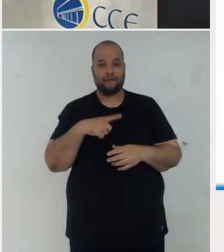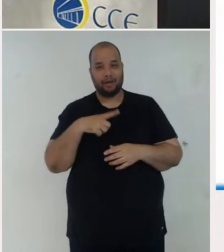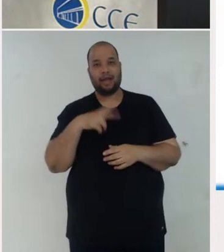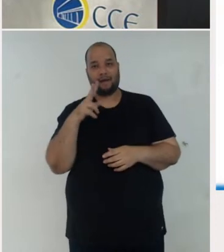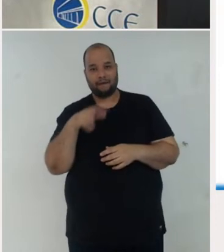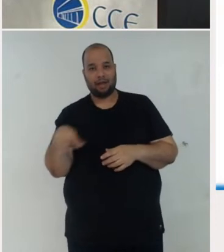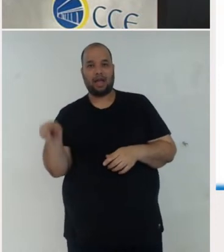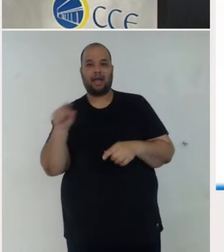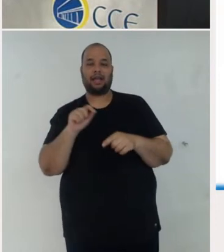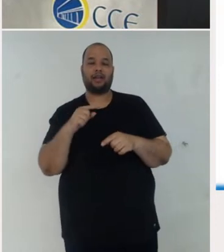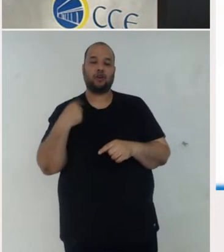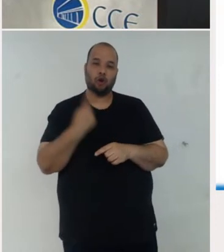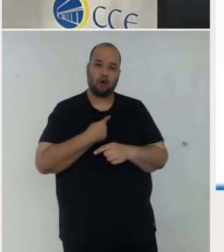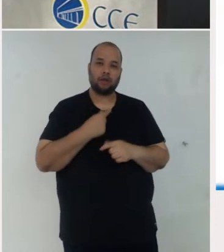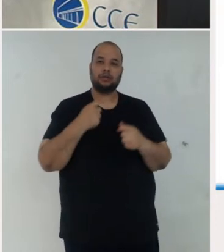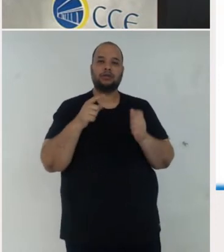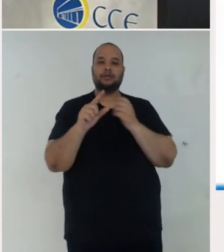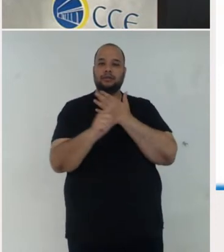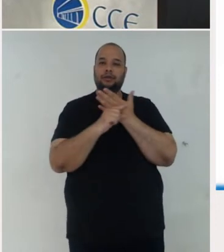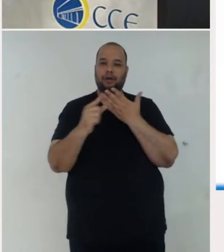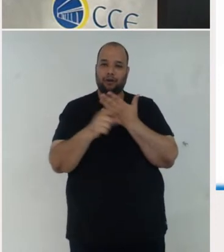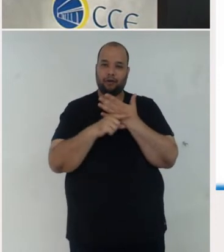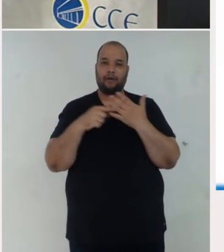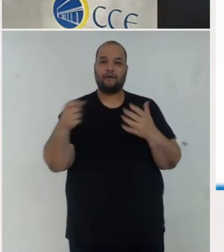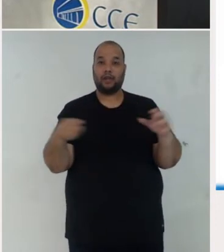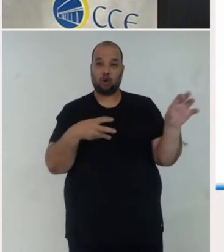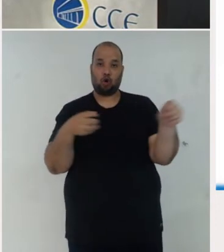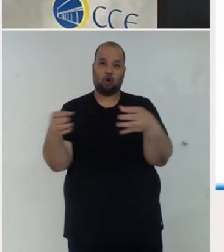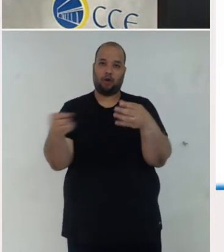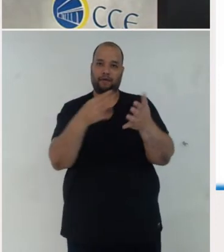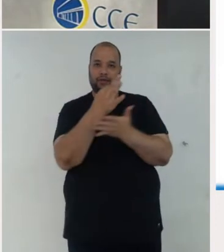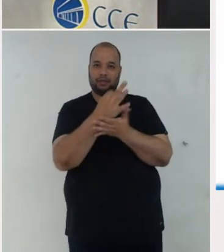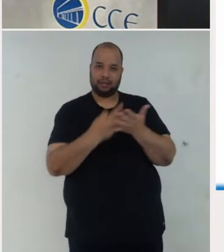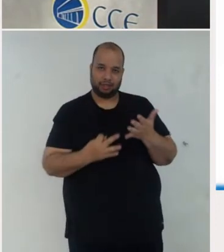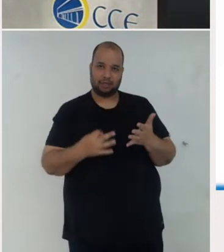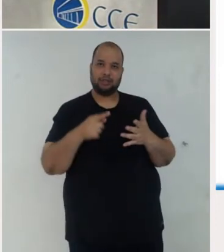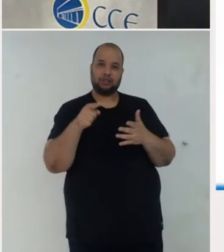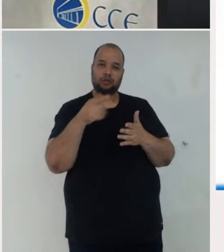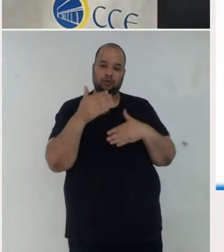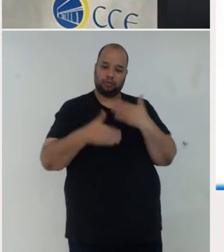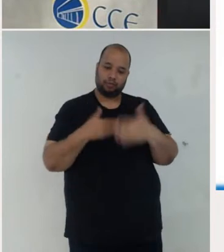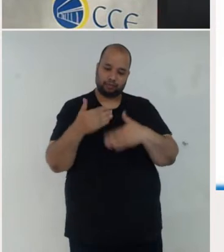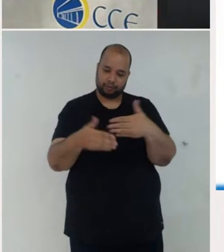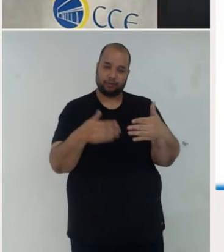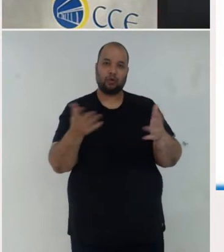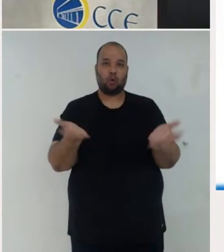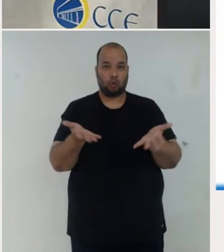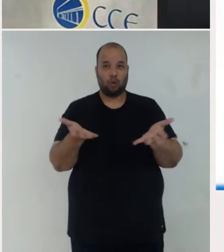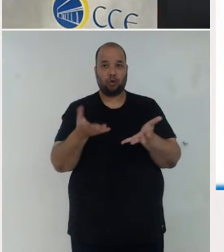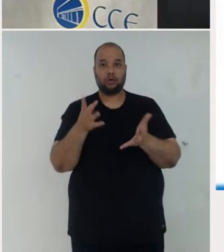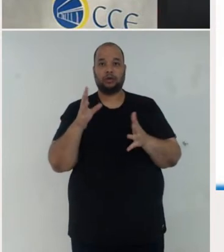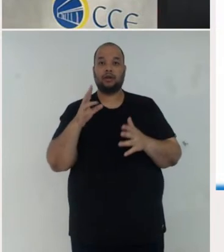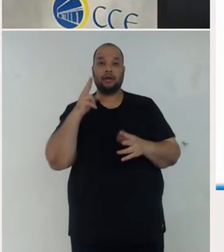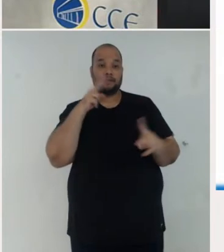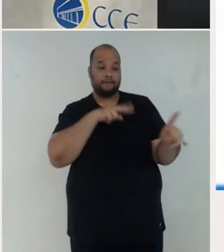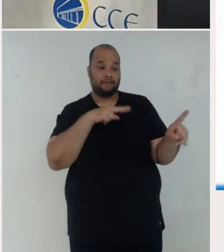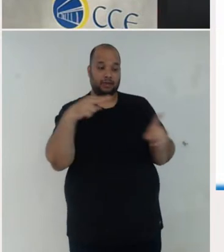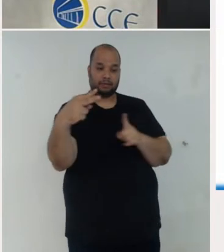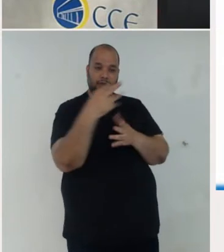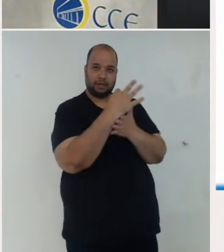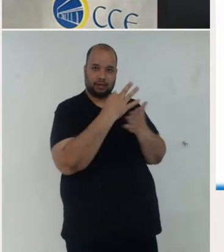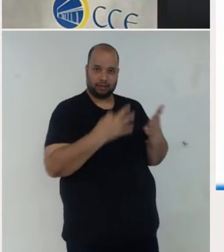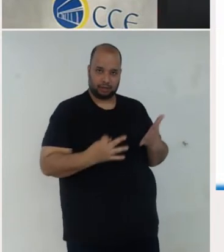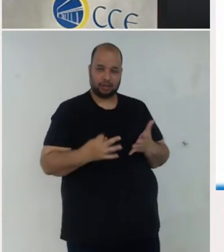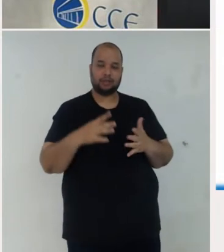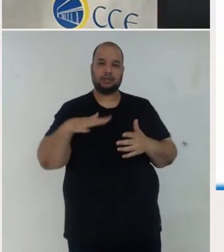gente os autores fazem uma atualização dos textos a partir dos dados atuais, que são textos de visibilidade